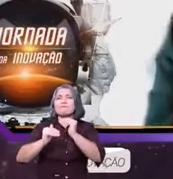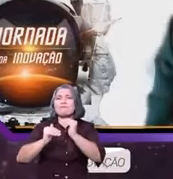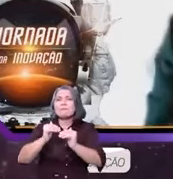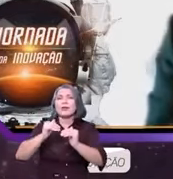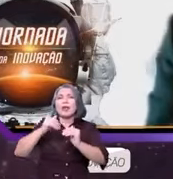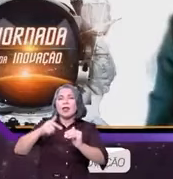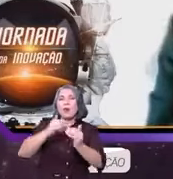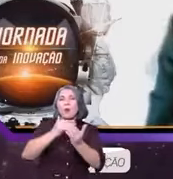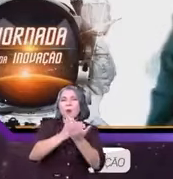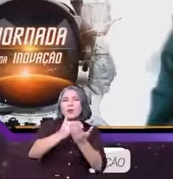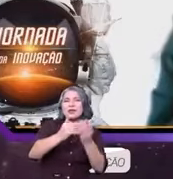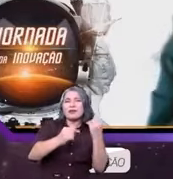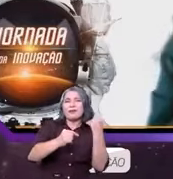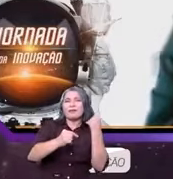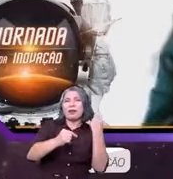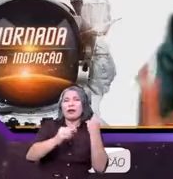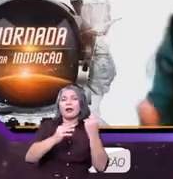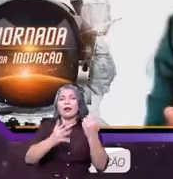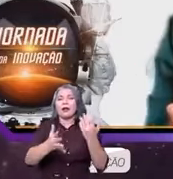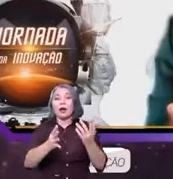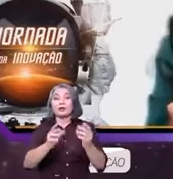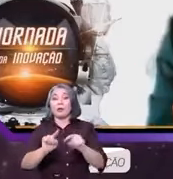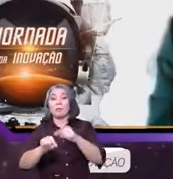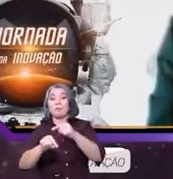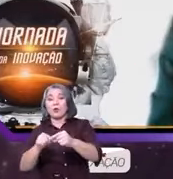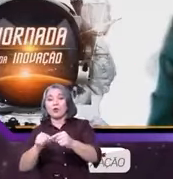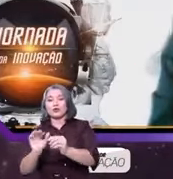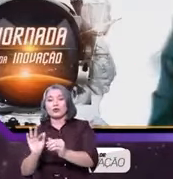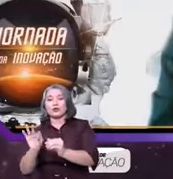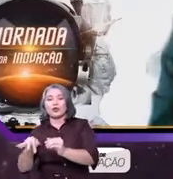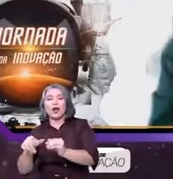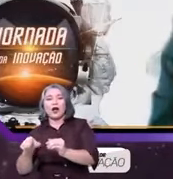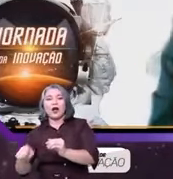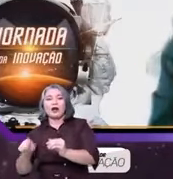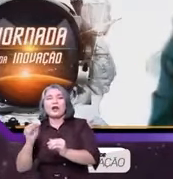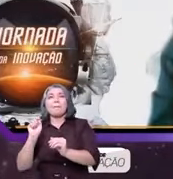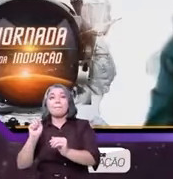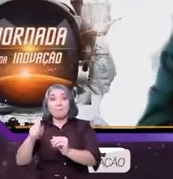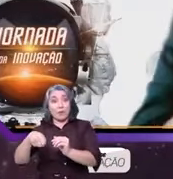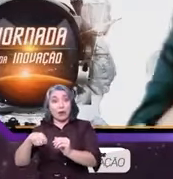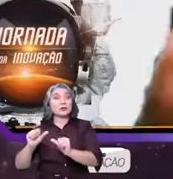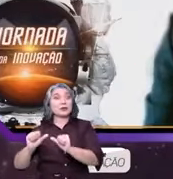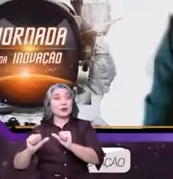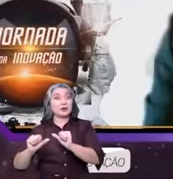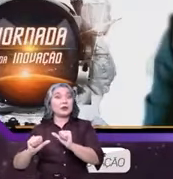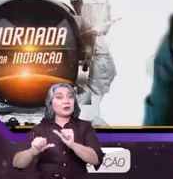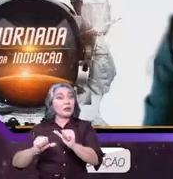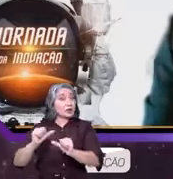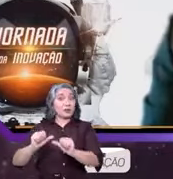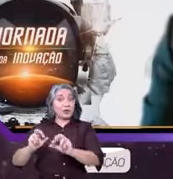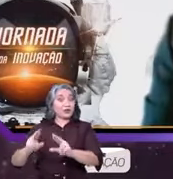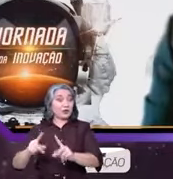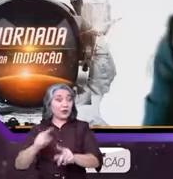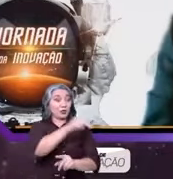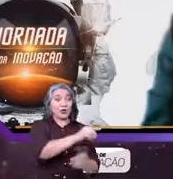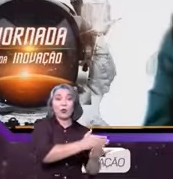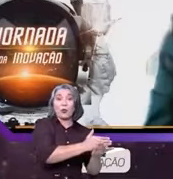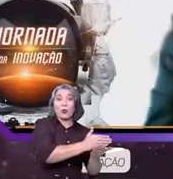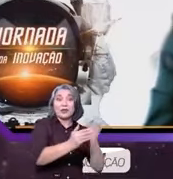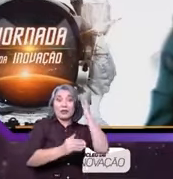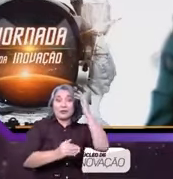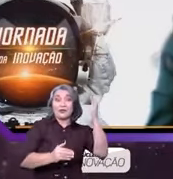tinha inicialmente, ao final do projeto, ela pode se tornar alguma coisa diferente do que eu tinha